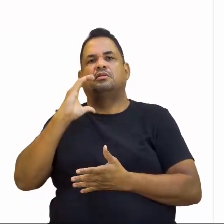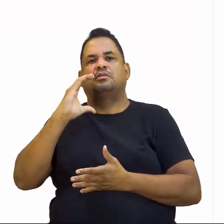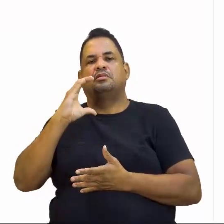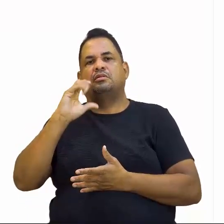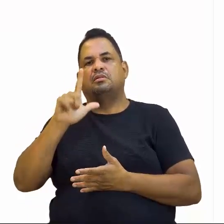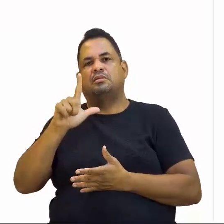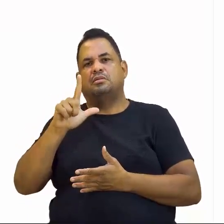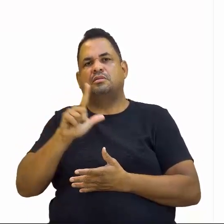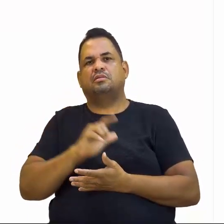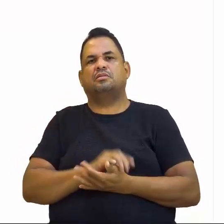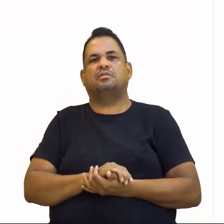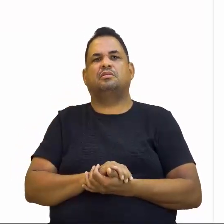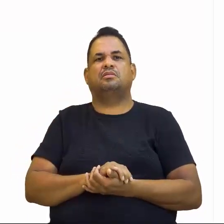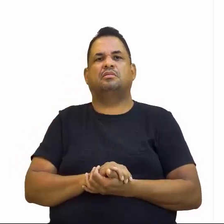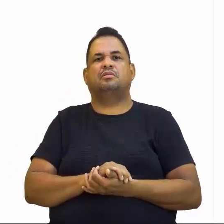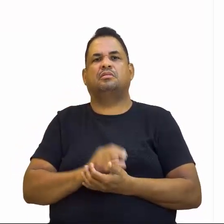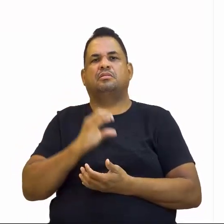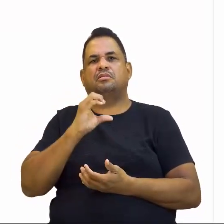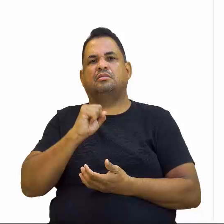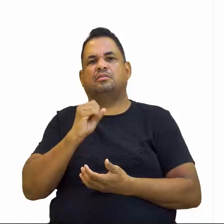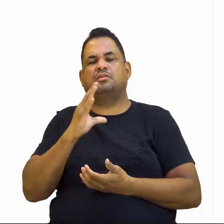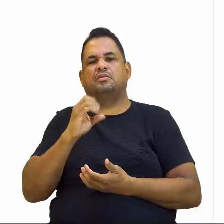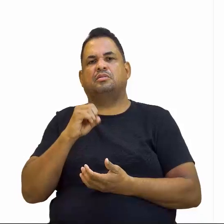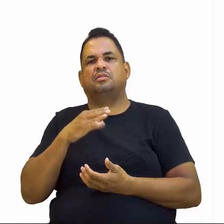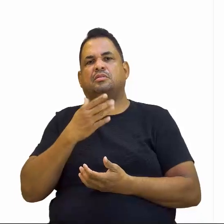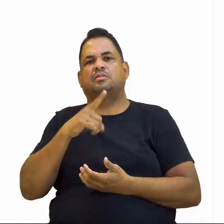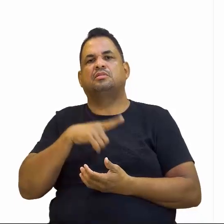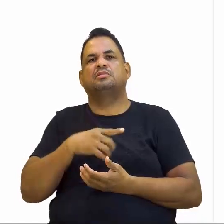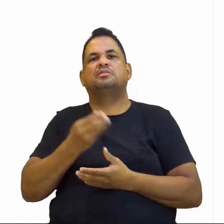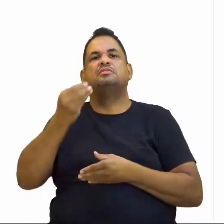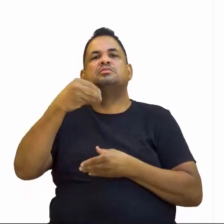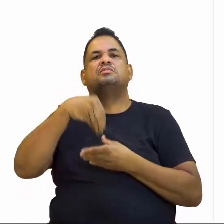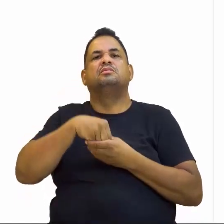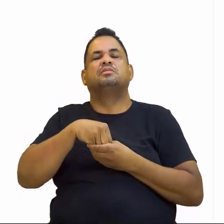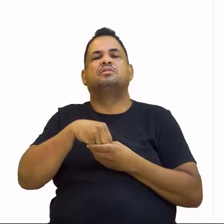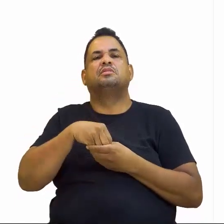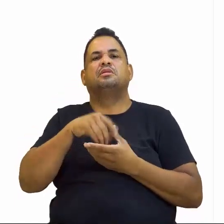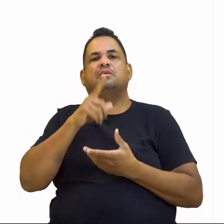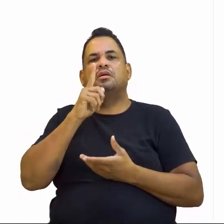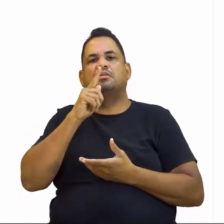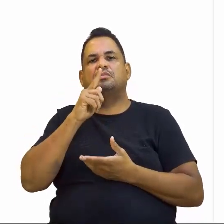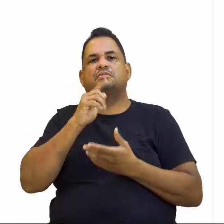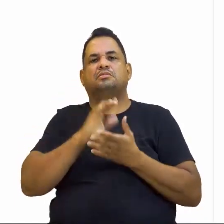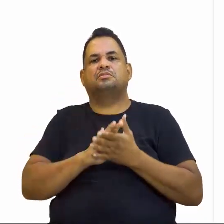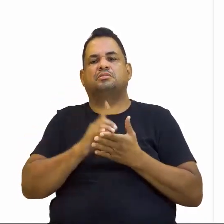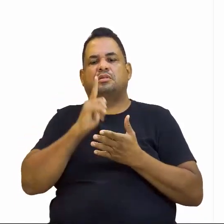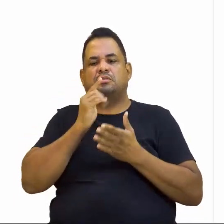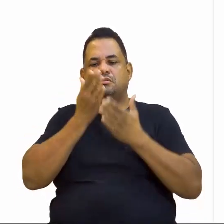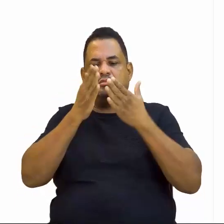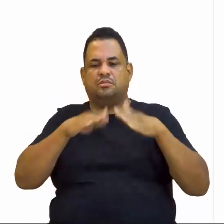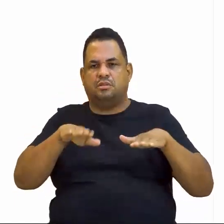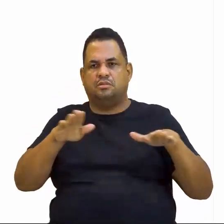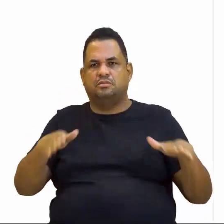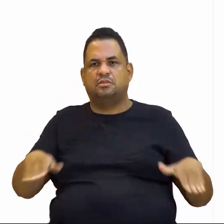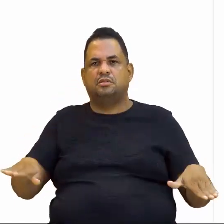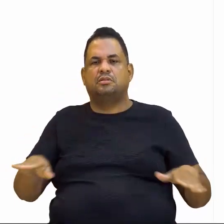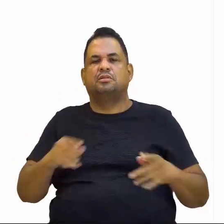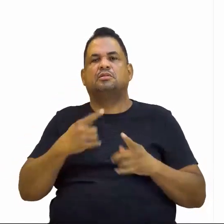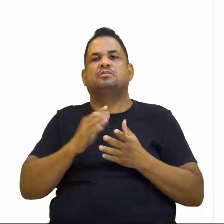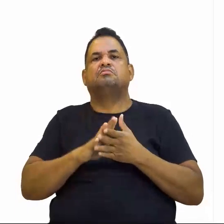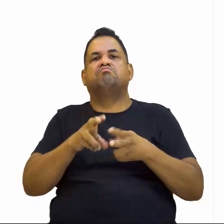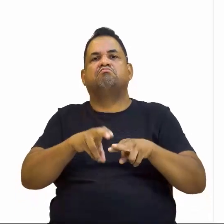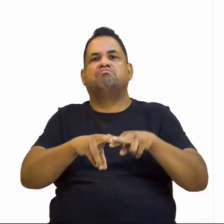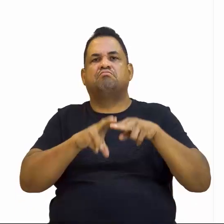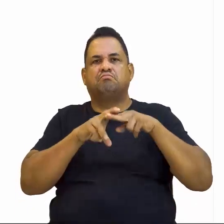íons cloreto, sulfato. Todos eles estão presentes nas águas dos mares. Por